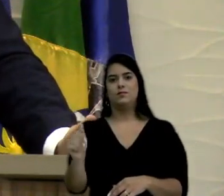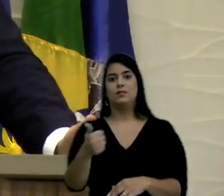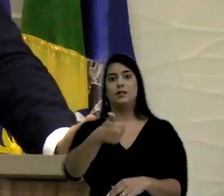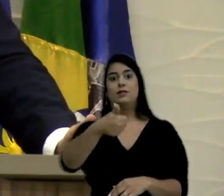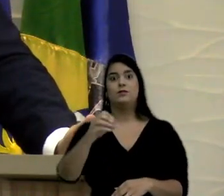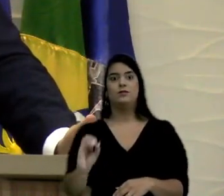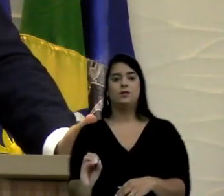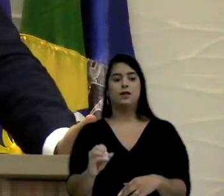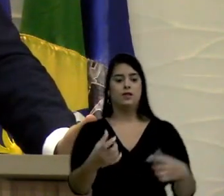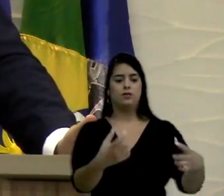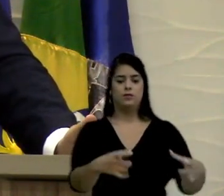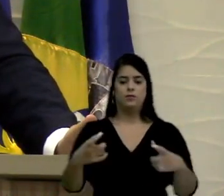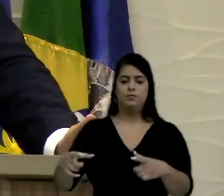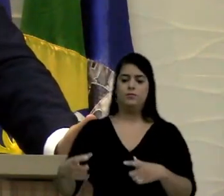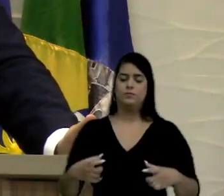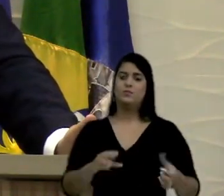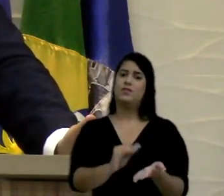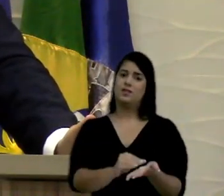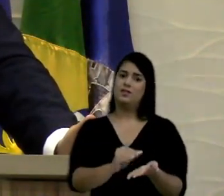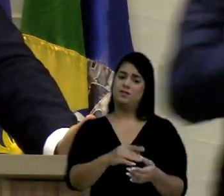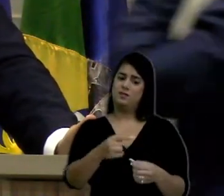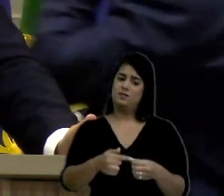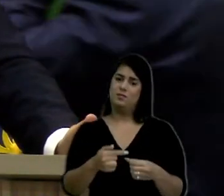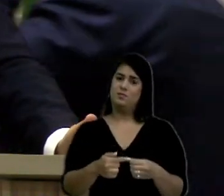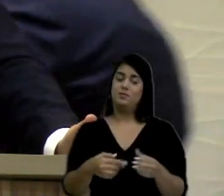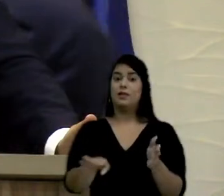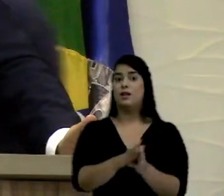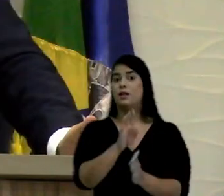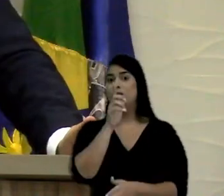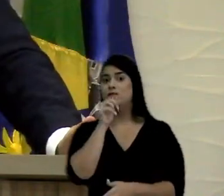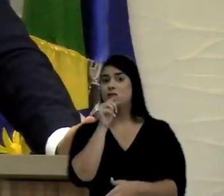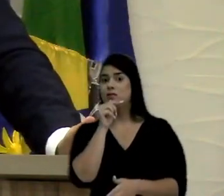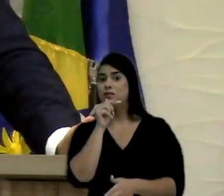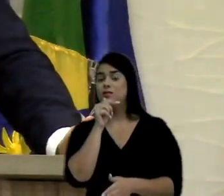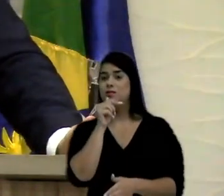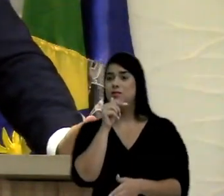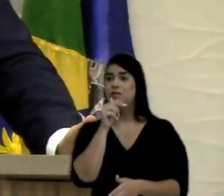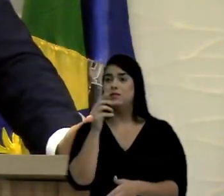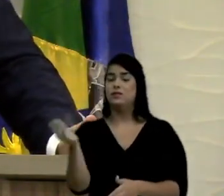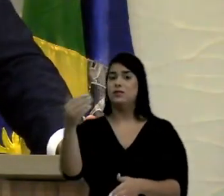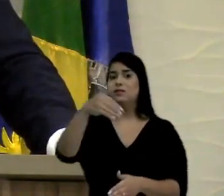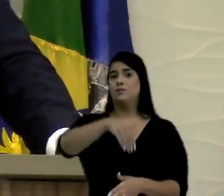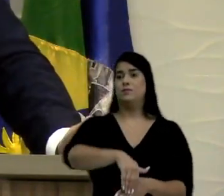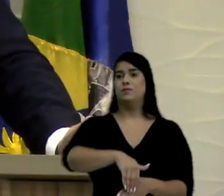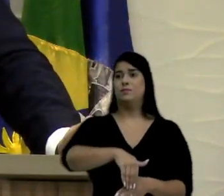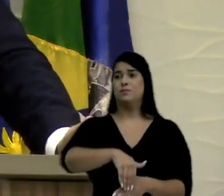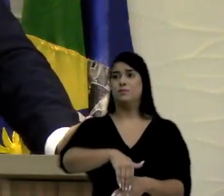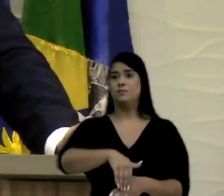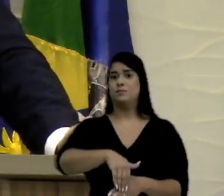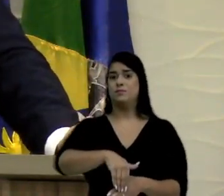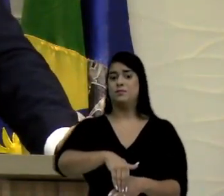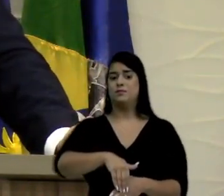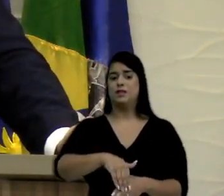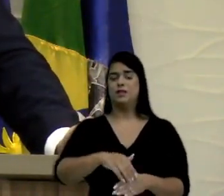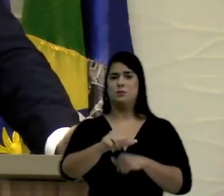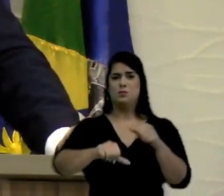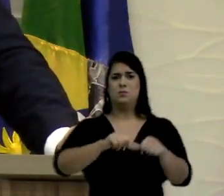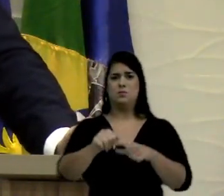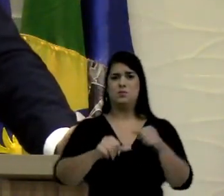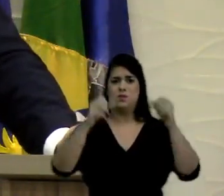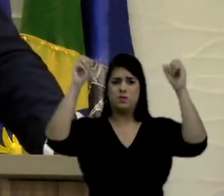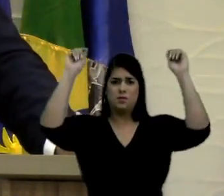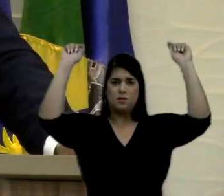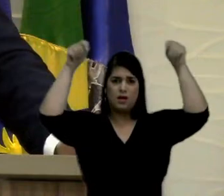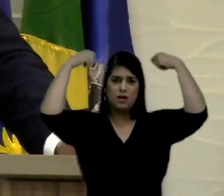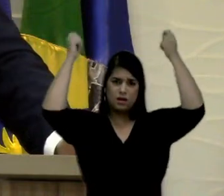concluído aqui em nosso município a água chegou e vinha para São Bento no ramal desviaram a água para Caruaru e São Bento ficou mais